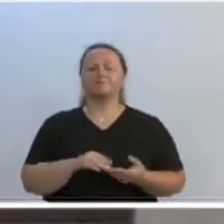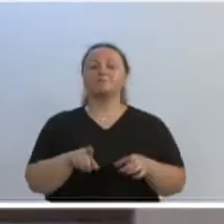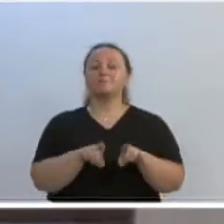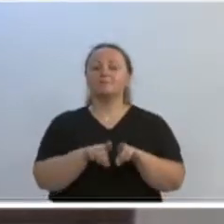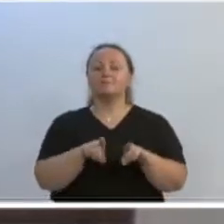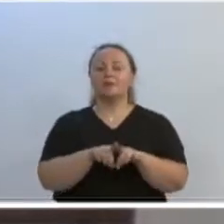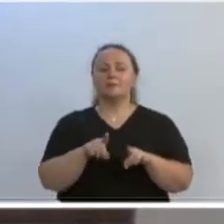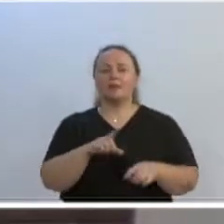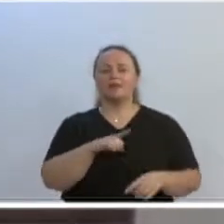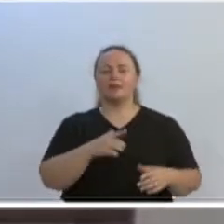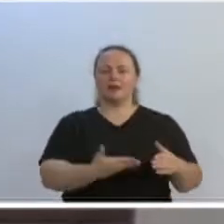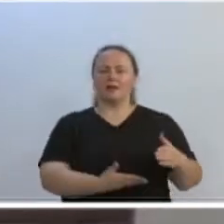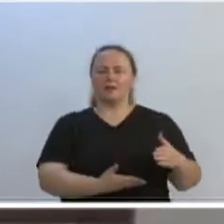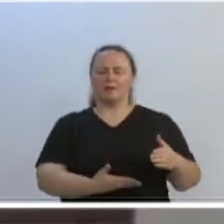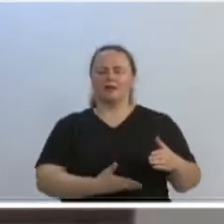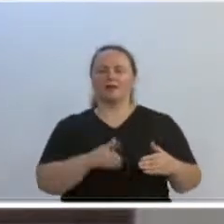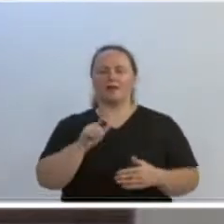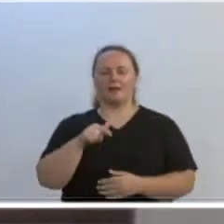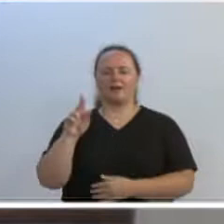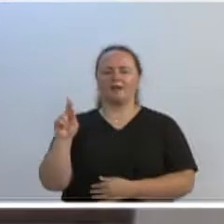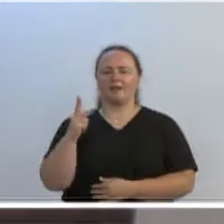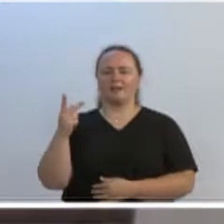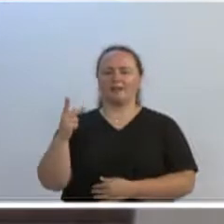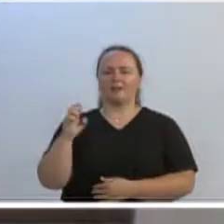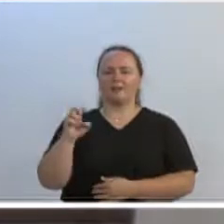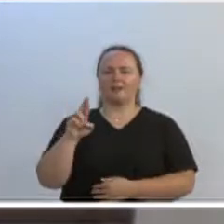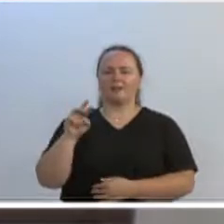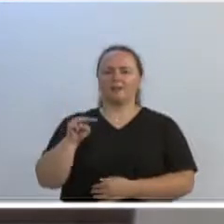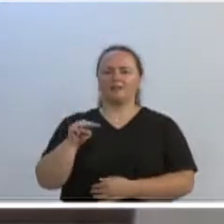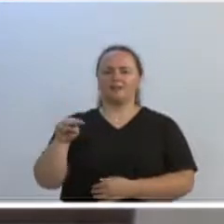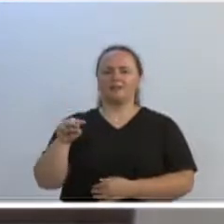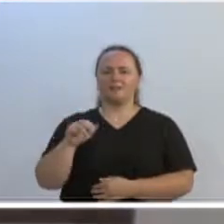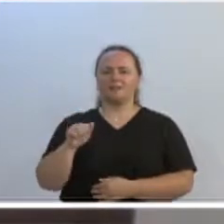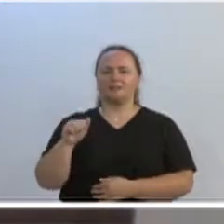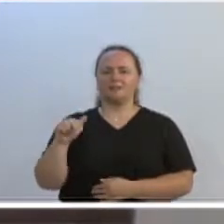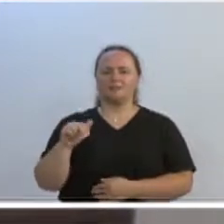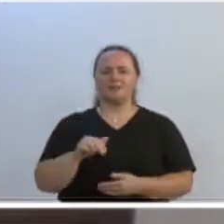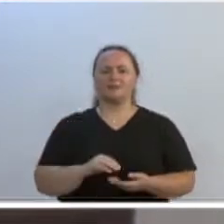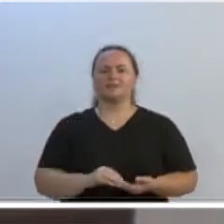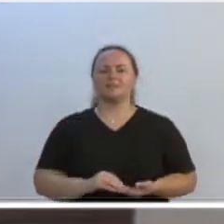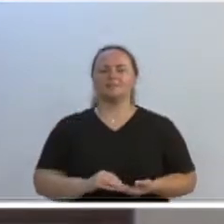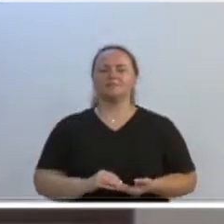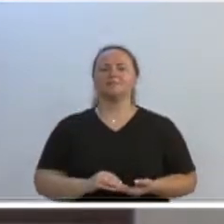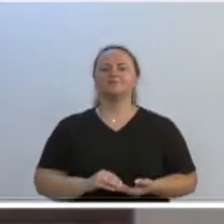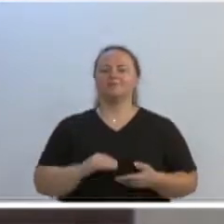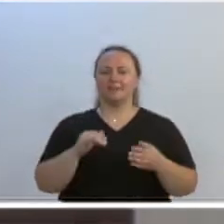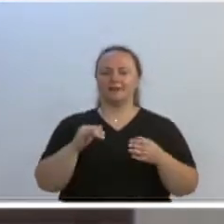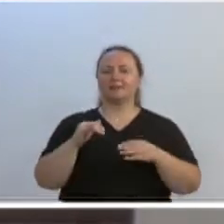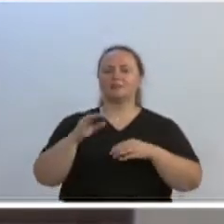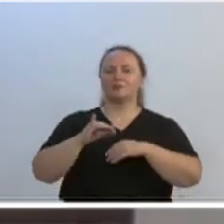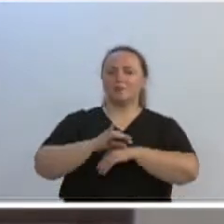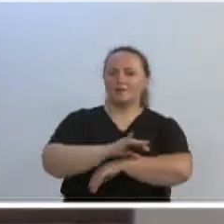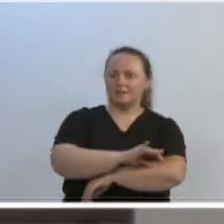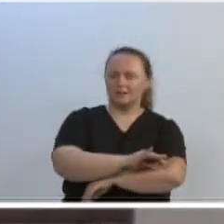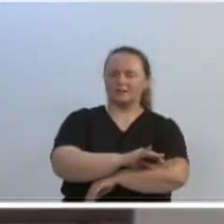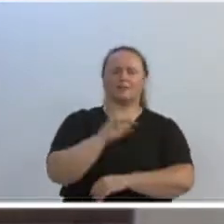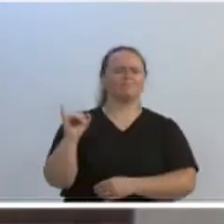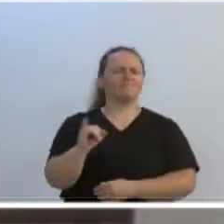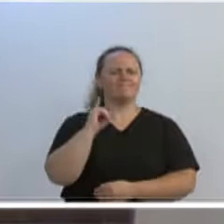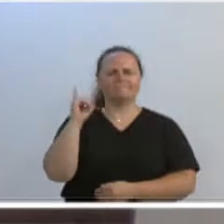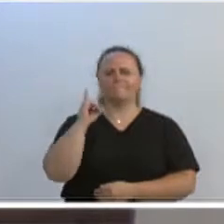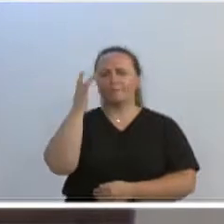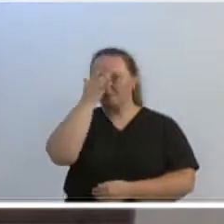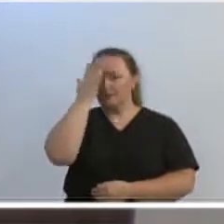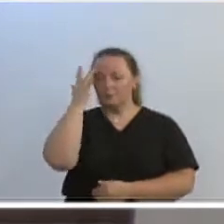da nação do mundo o zé não bateu festa domingos sávio na frança sollys importante essas comunidades próximas à localidade